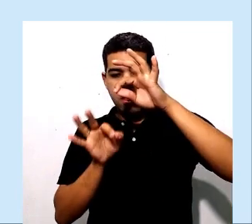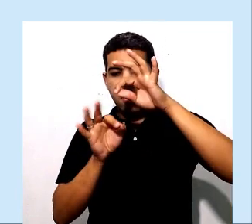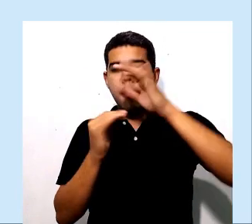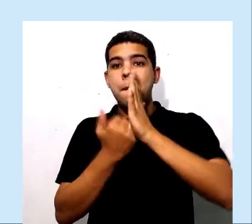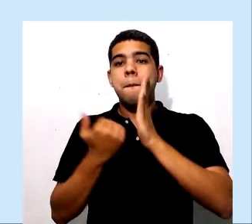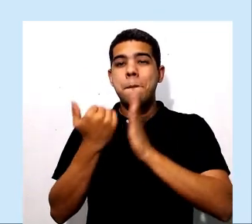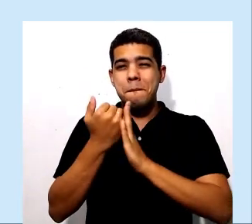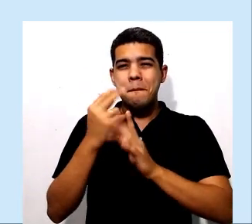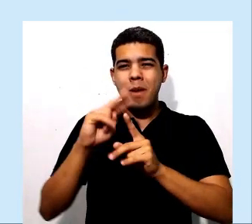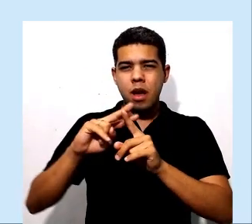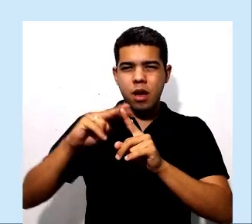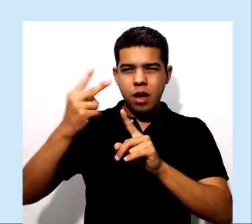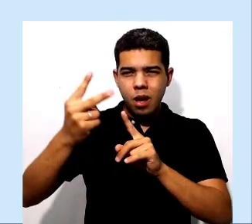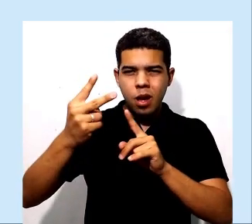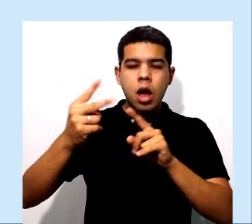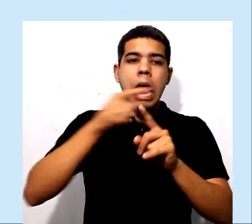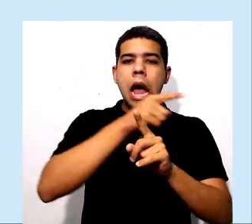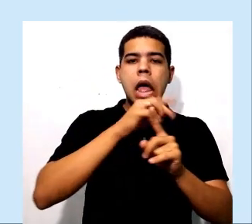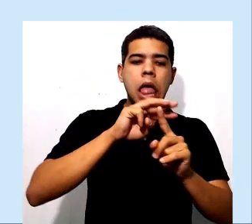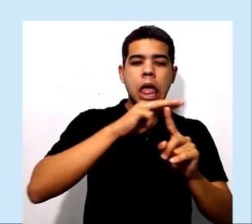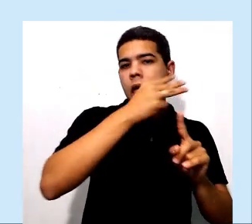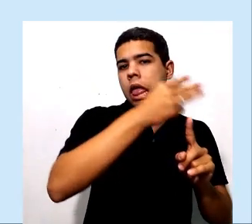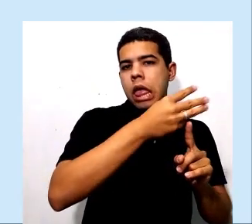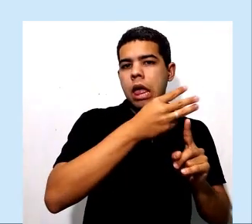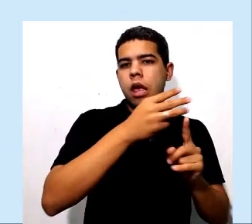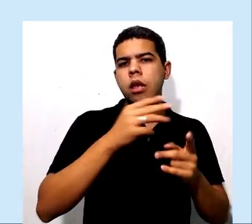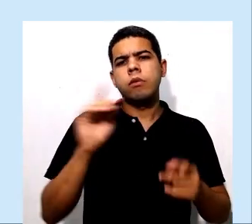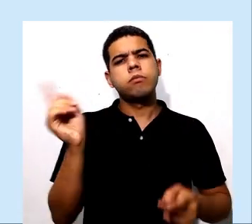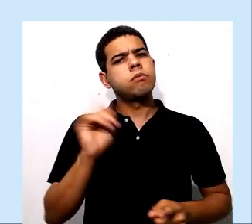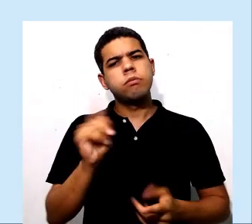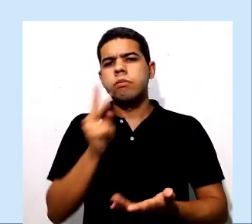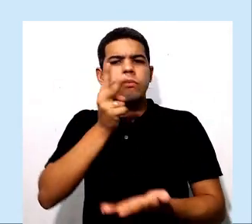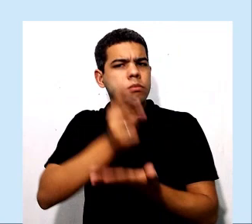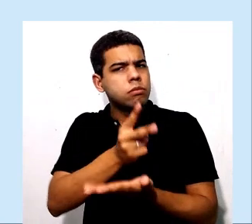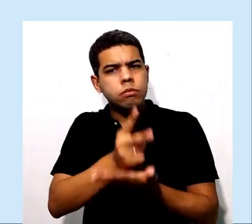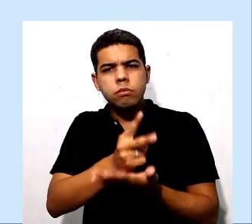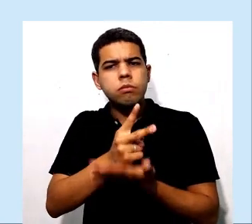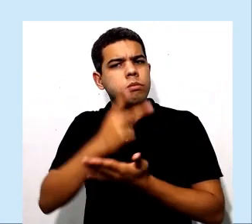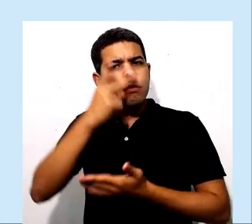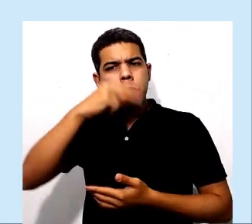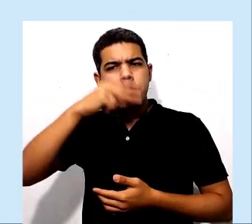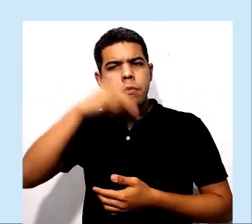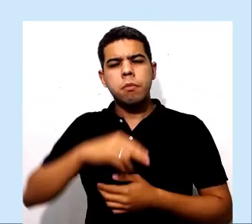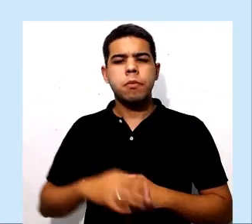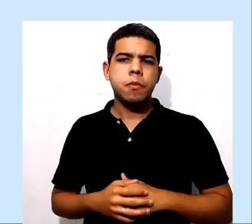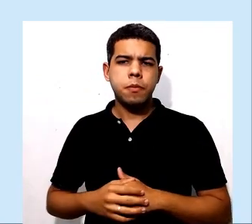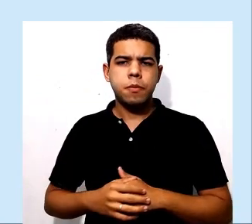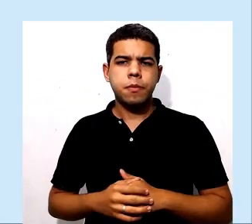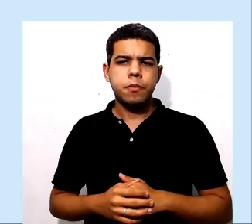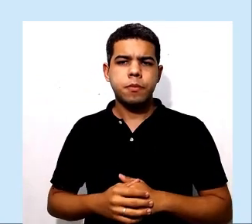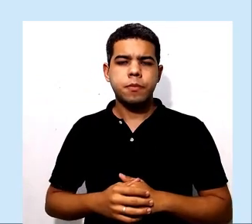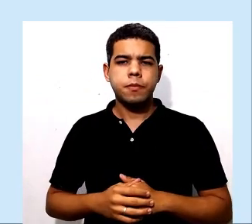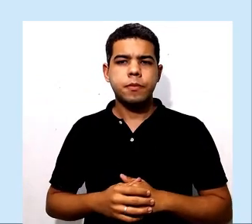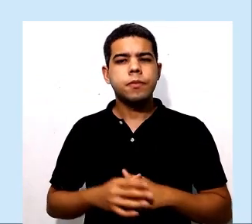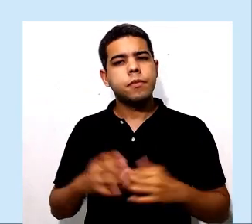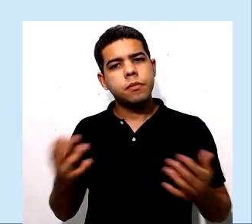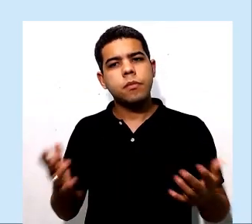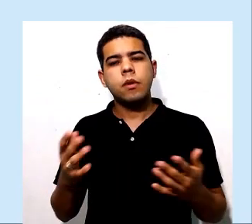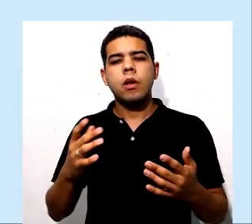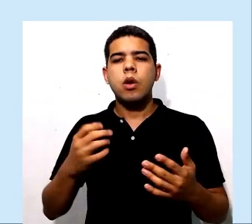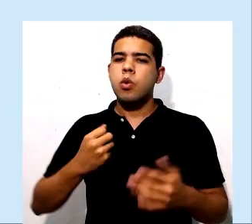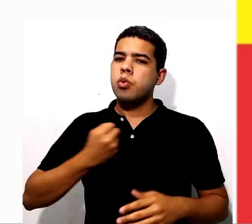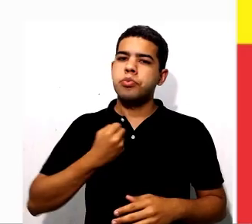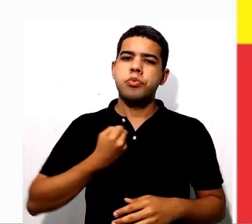por 3. Não. Tem que manter a proporção. A mesma coisa. Nesse caso, o mesmo número